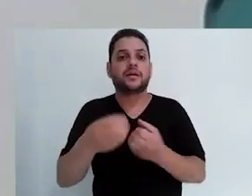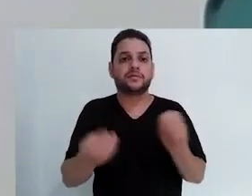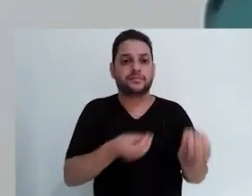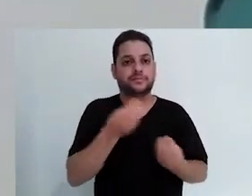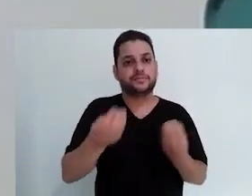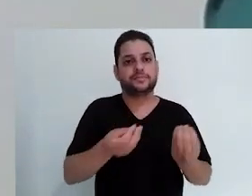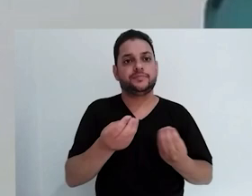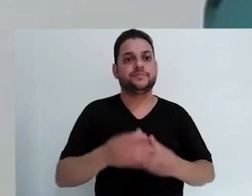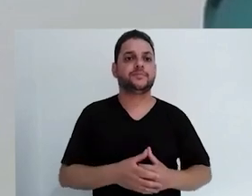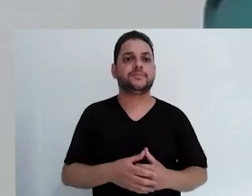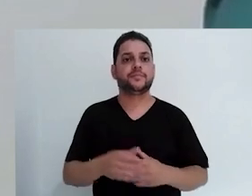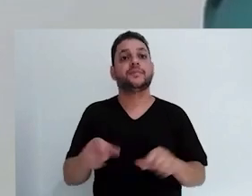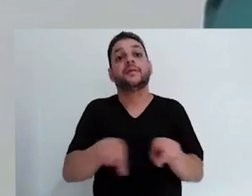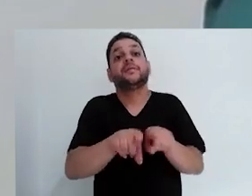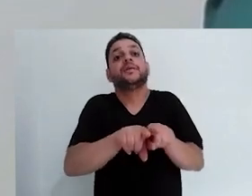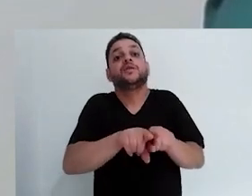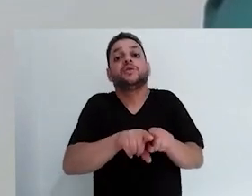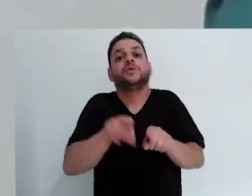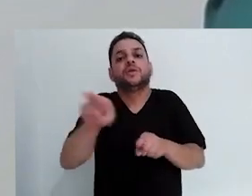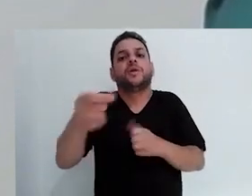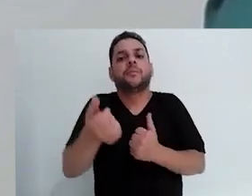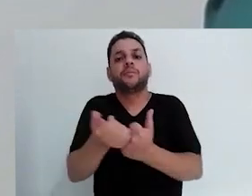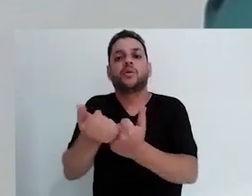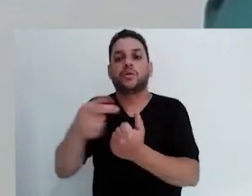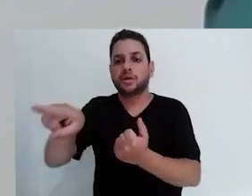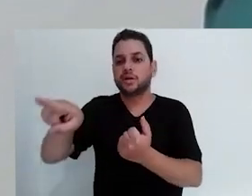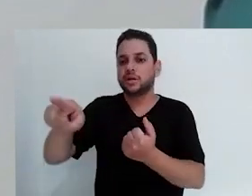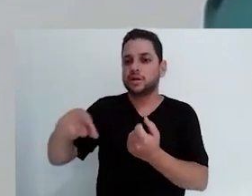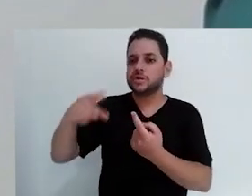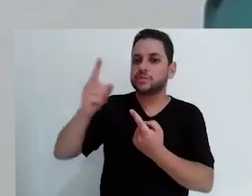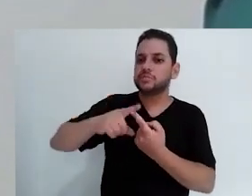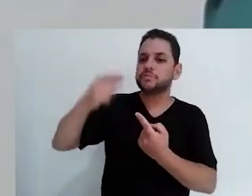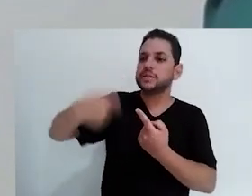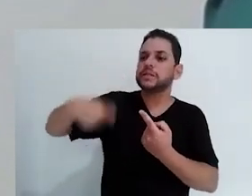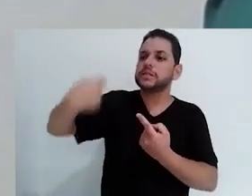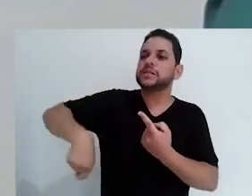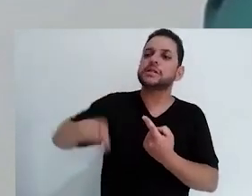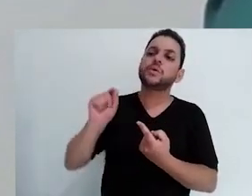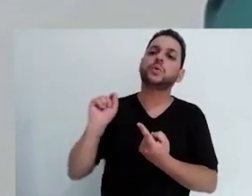unidades e o tipo específico de apoio que as unidades hoje realmente precisam.